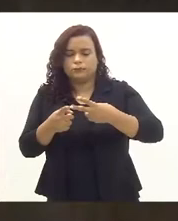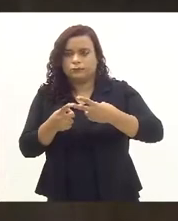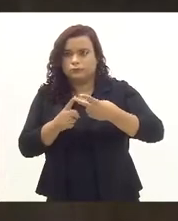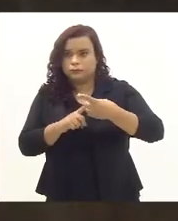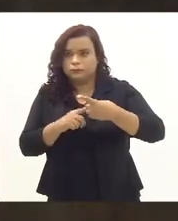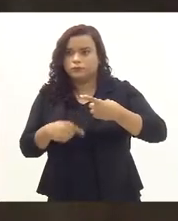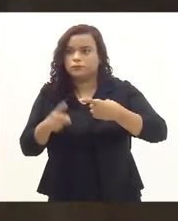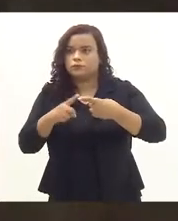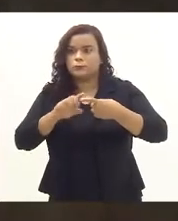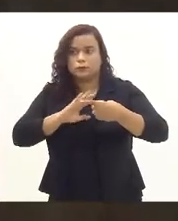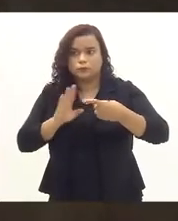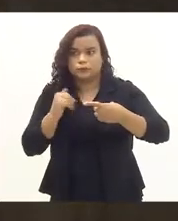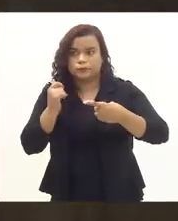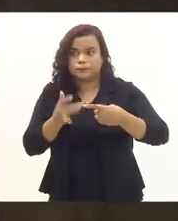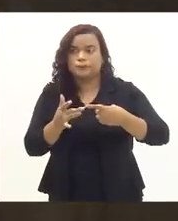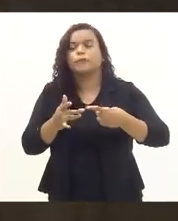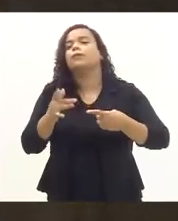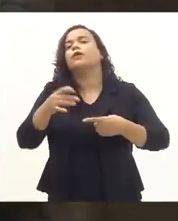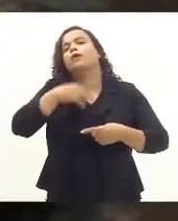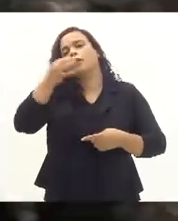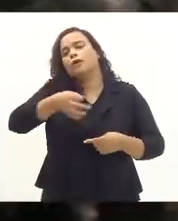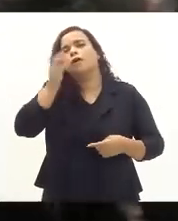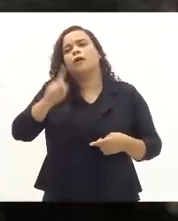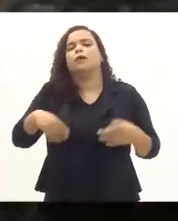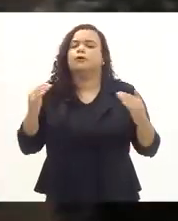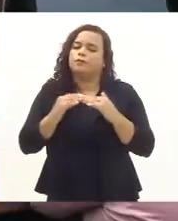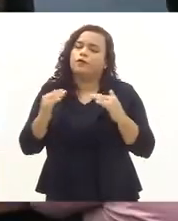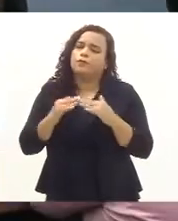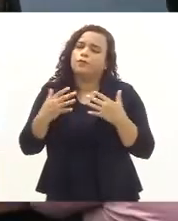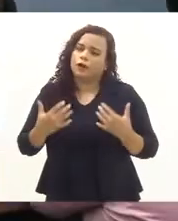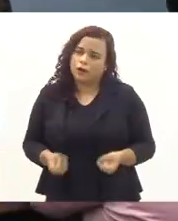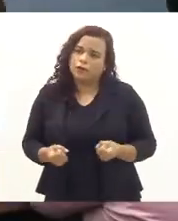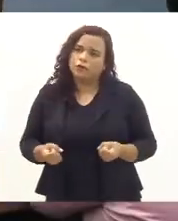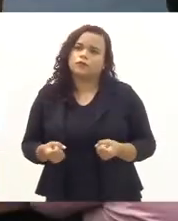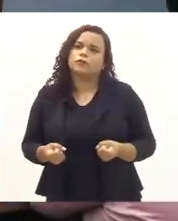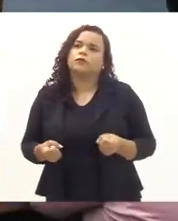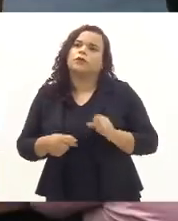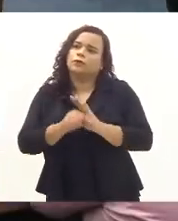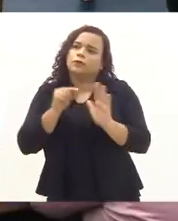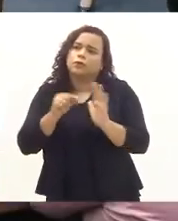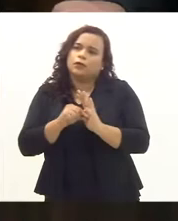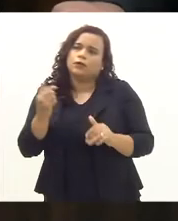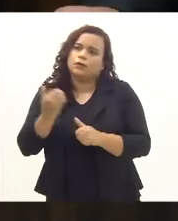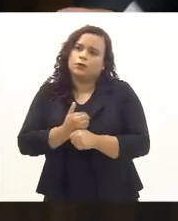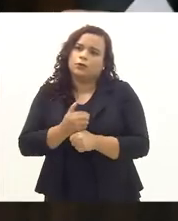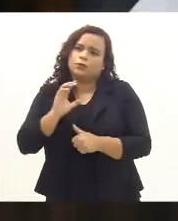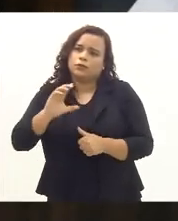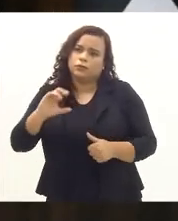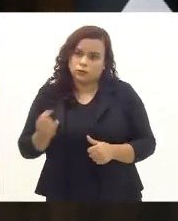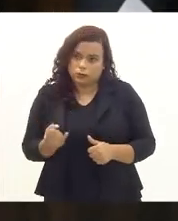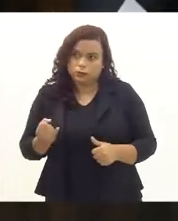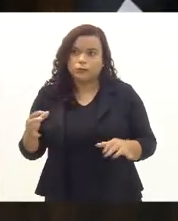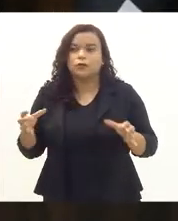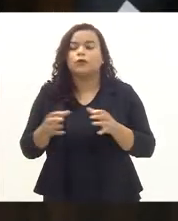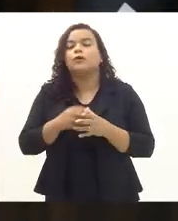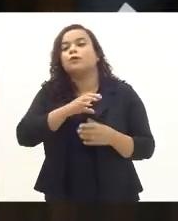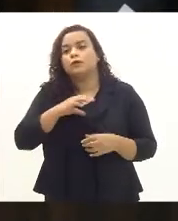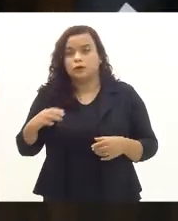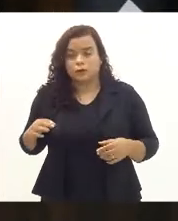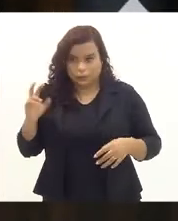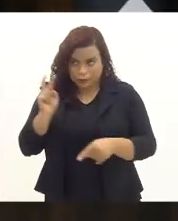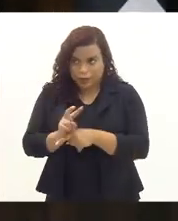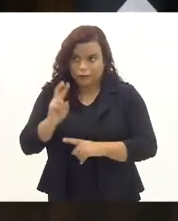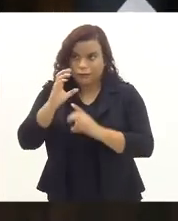favorável nos termos do substitutivo da ccj e ela comissão de Defesa Civil Deputado